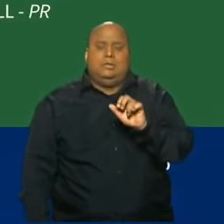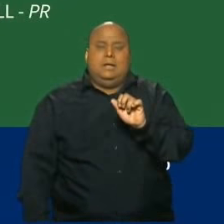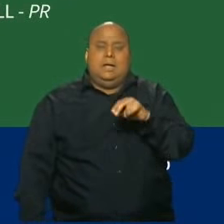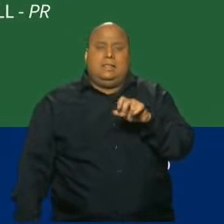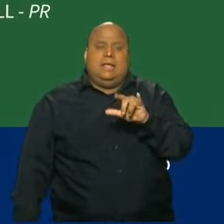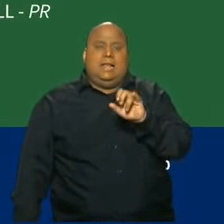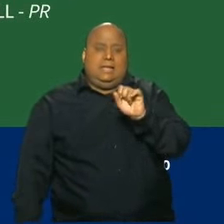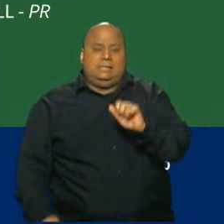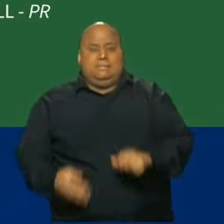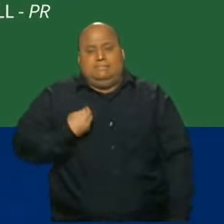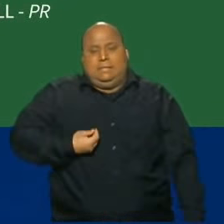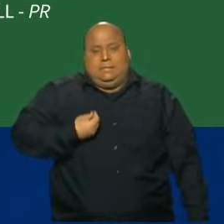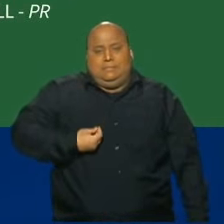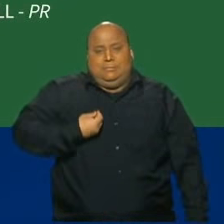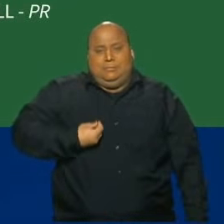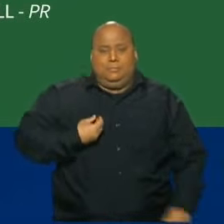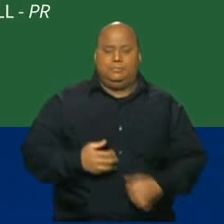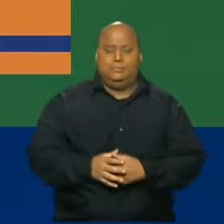Powell.